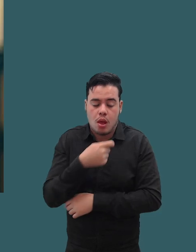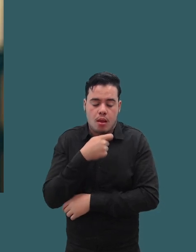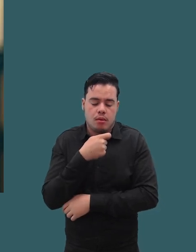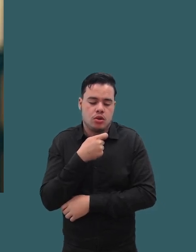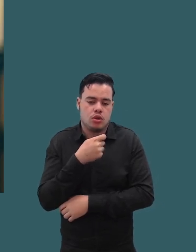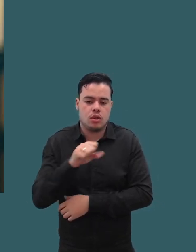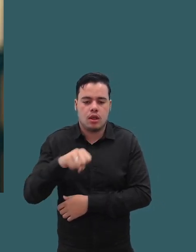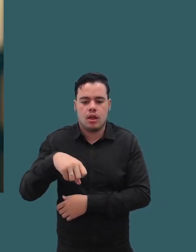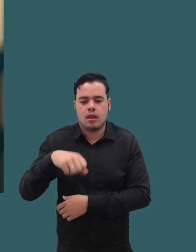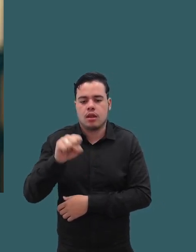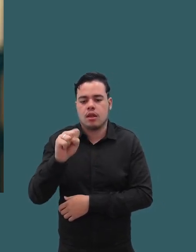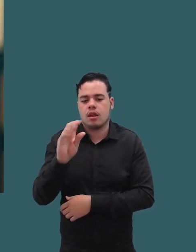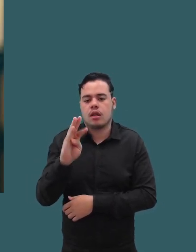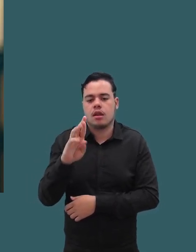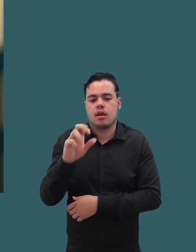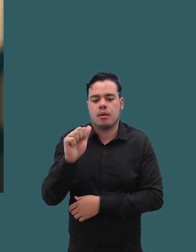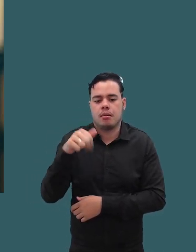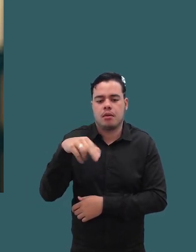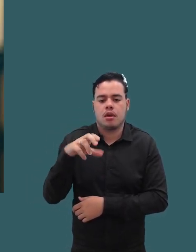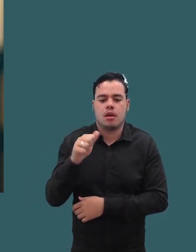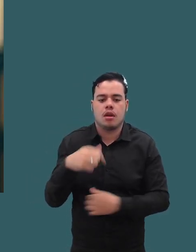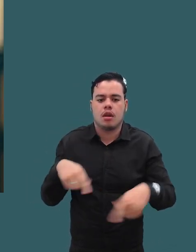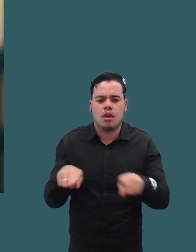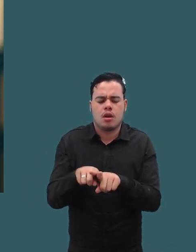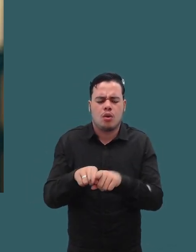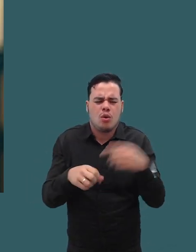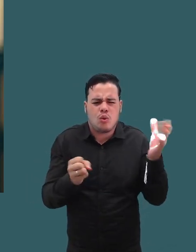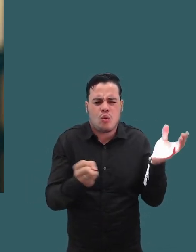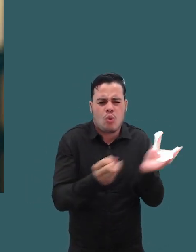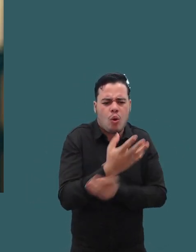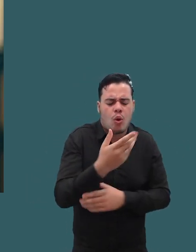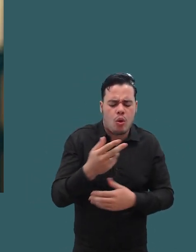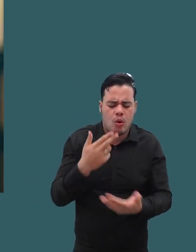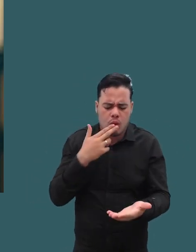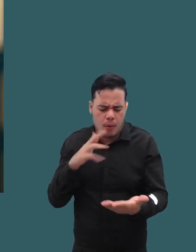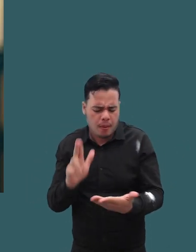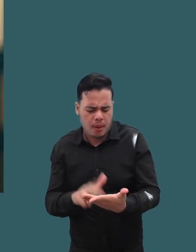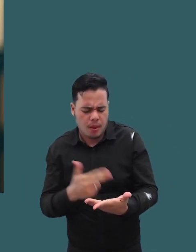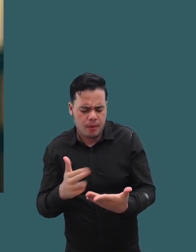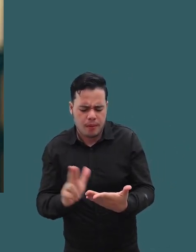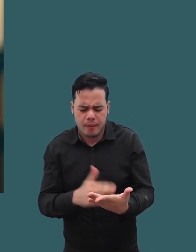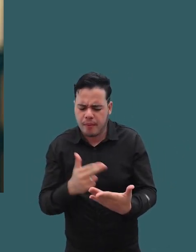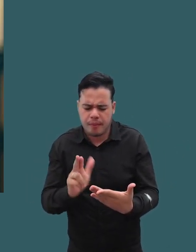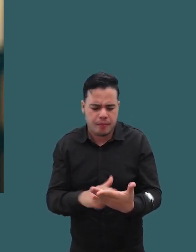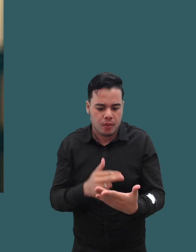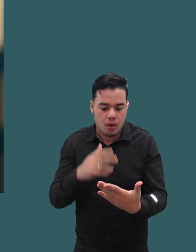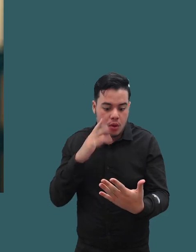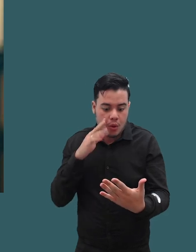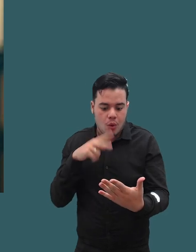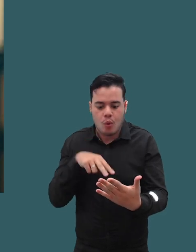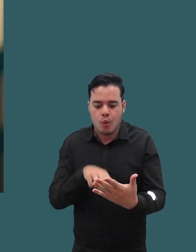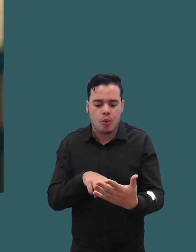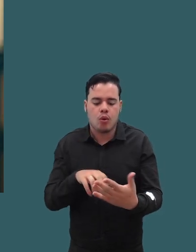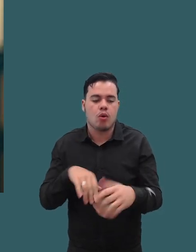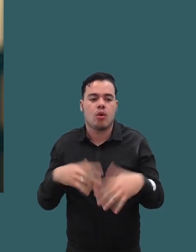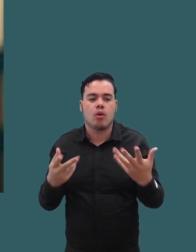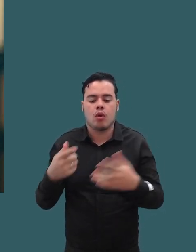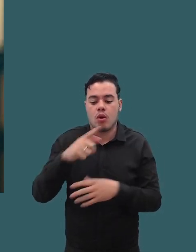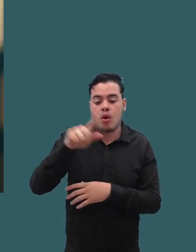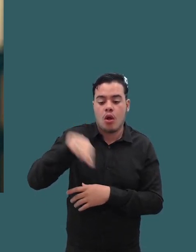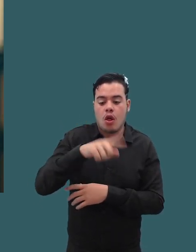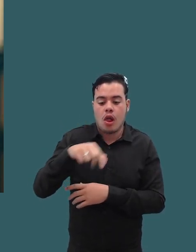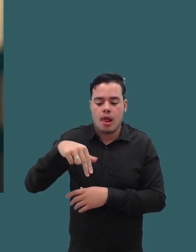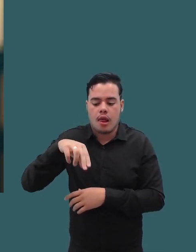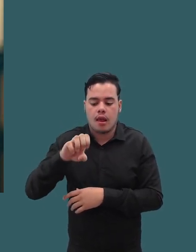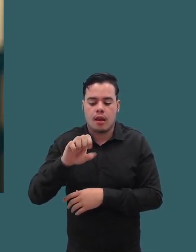Righetti, que acabou de lançar, inclusive, com Estevão Gamba, um livro bem didático e competente sobre o negativismo,